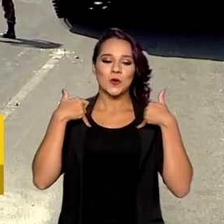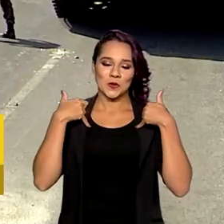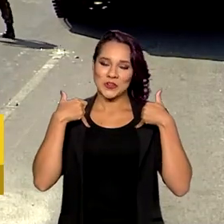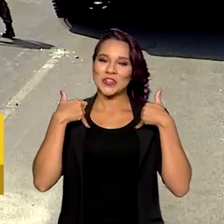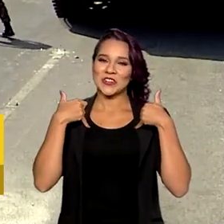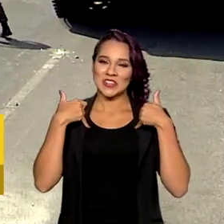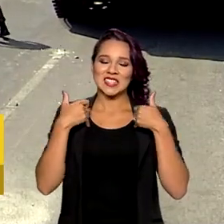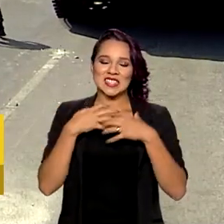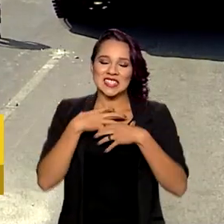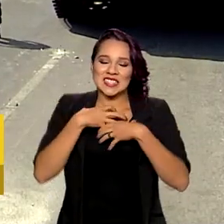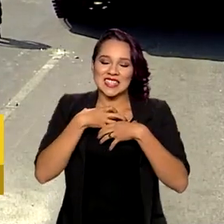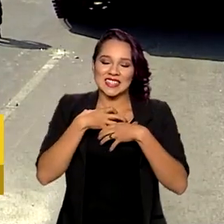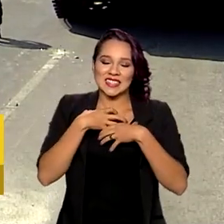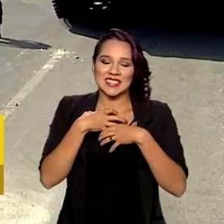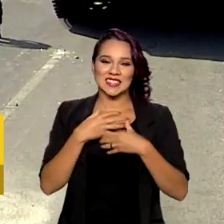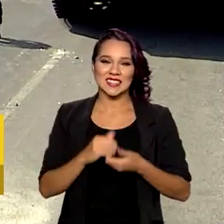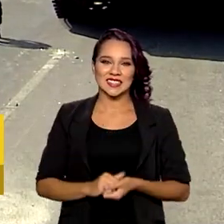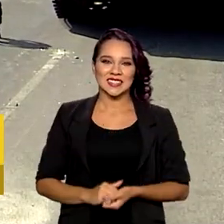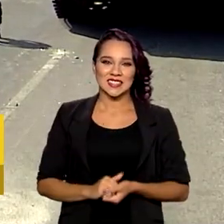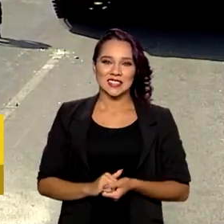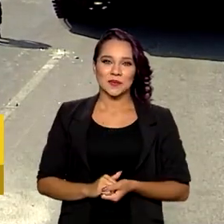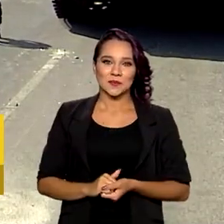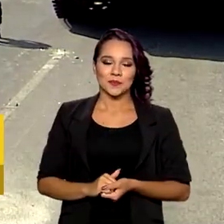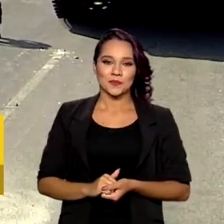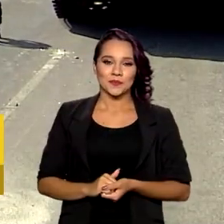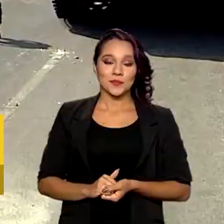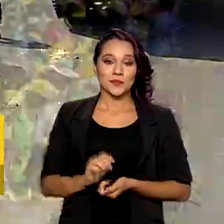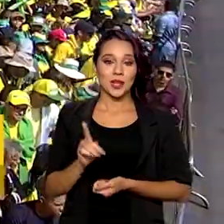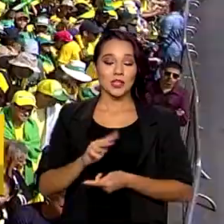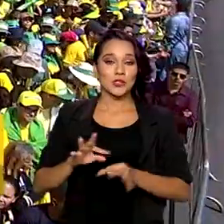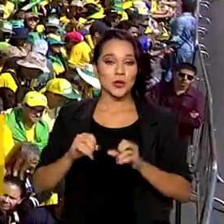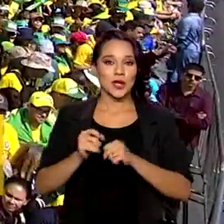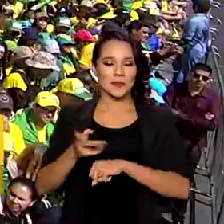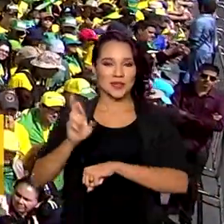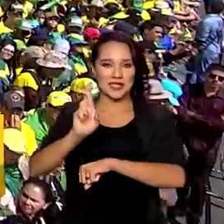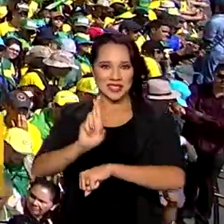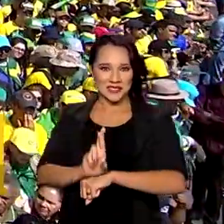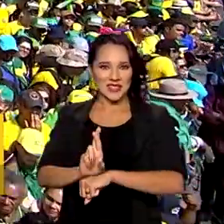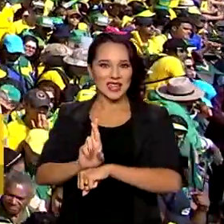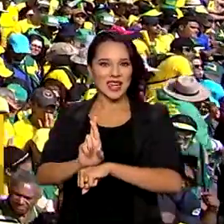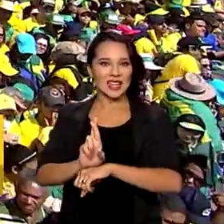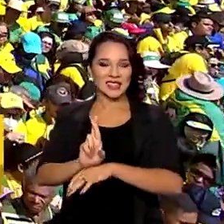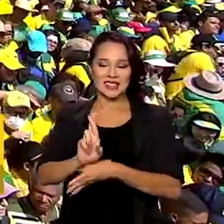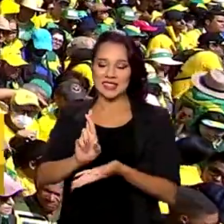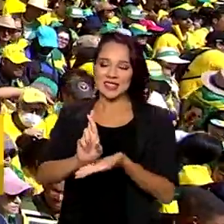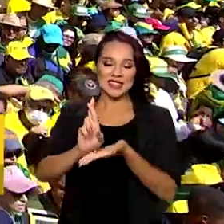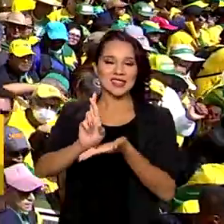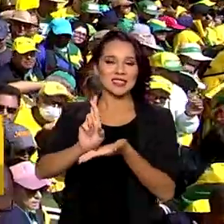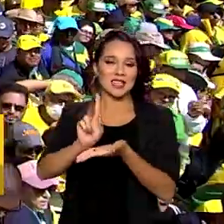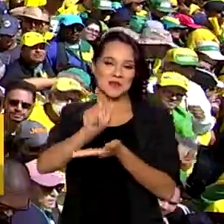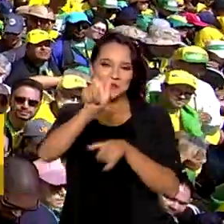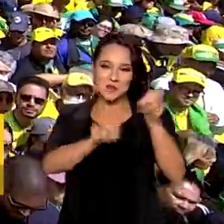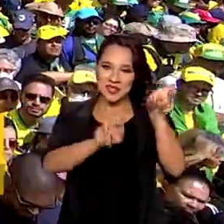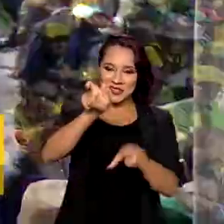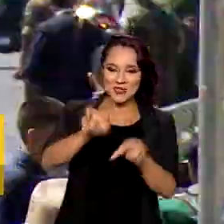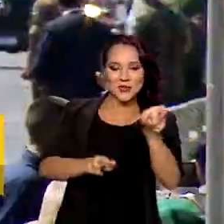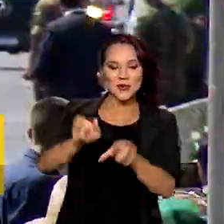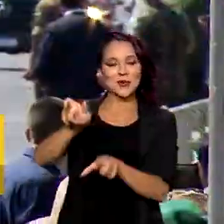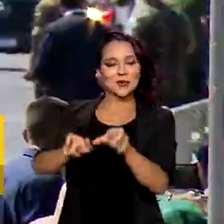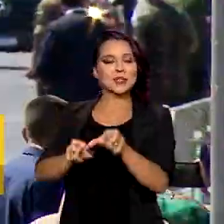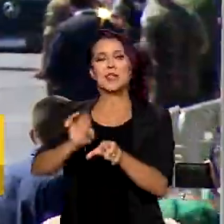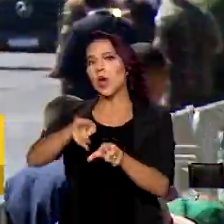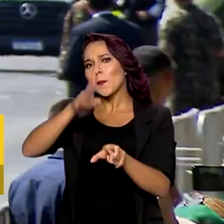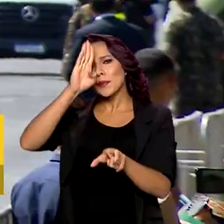orgulho de toda essa representatividade dos nossos recursos humanos, que são o nosso